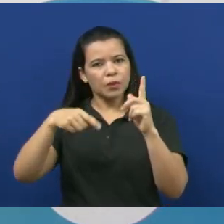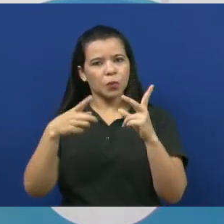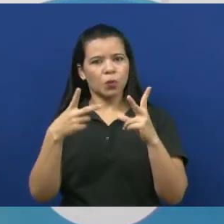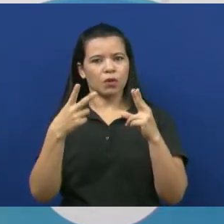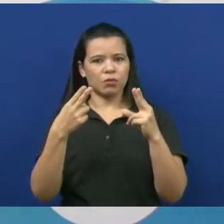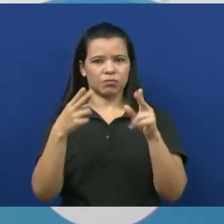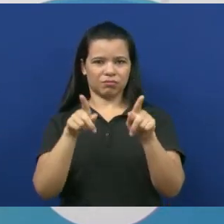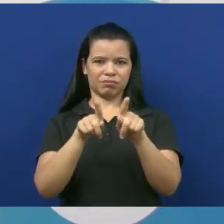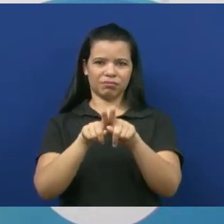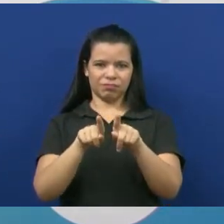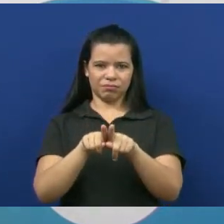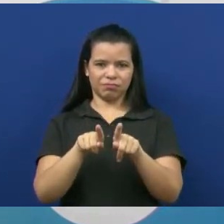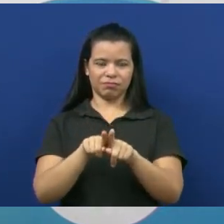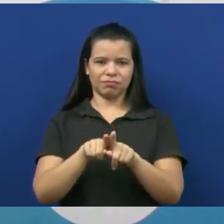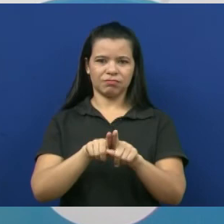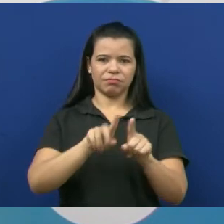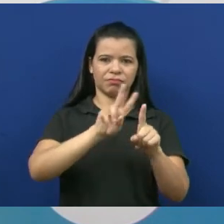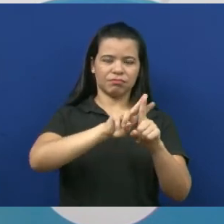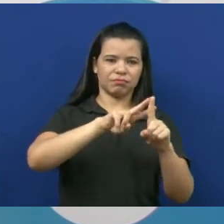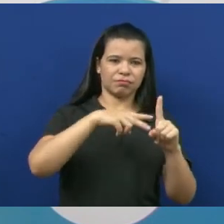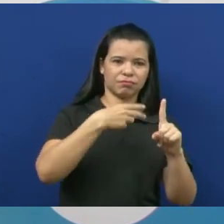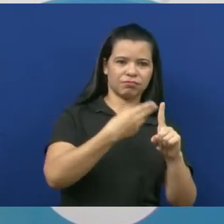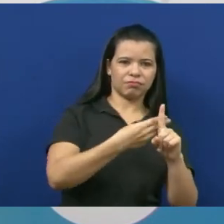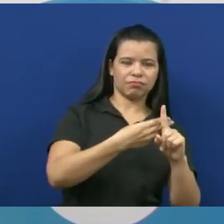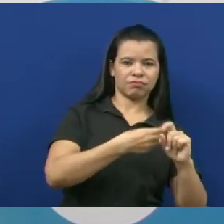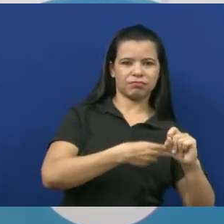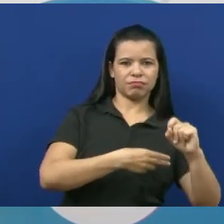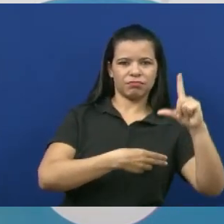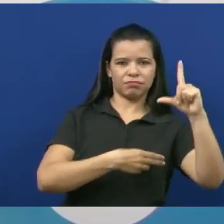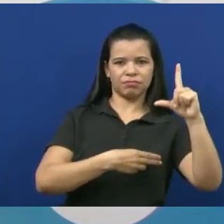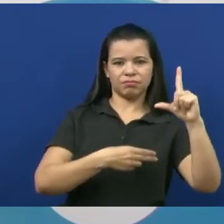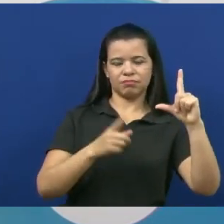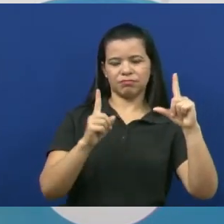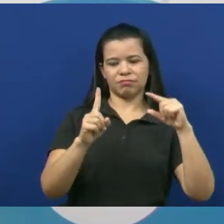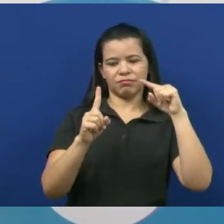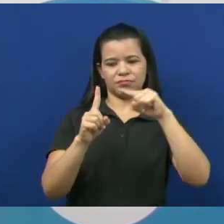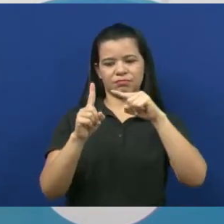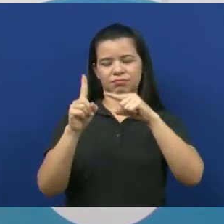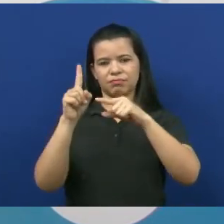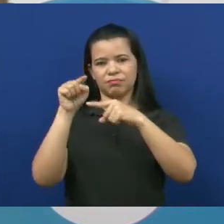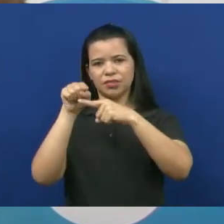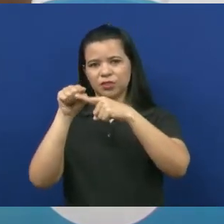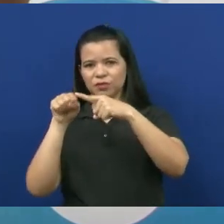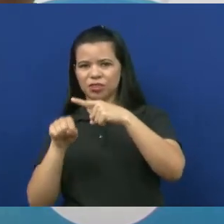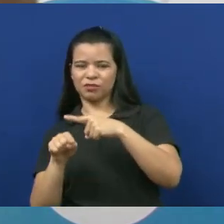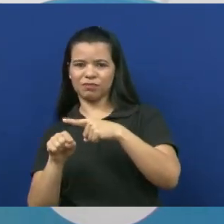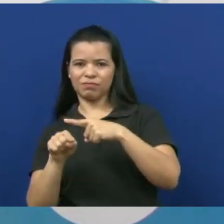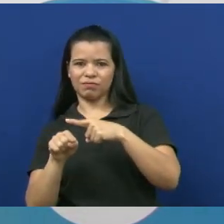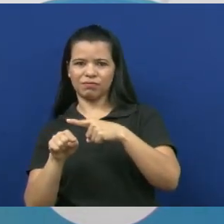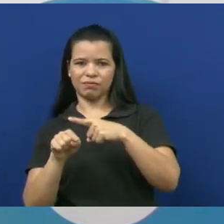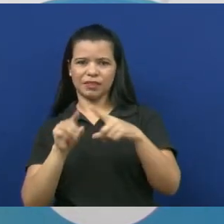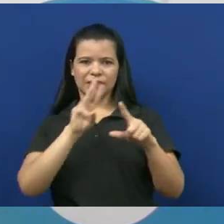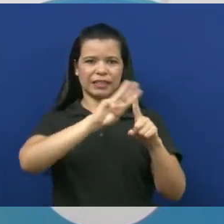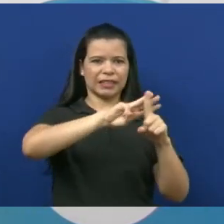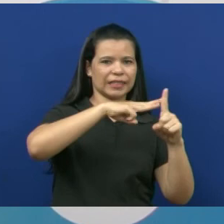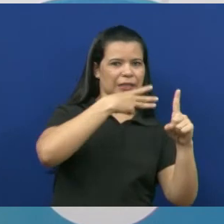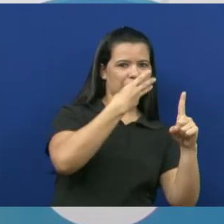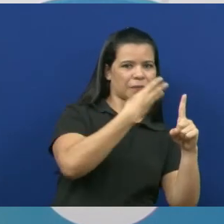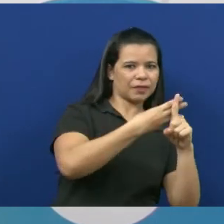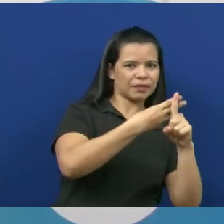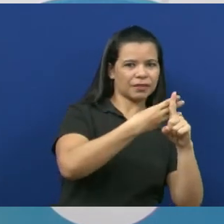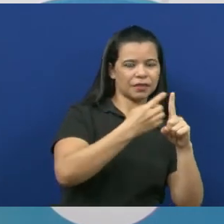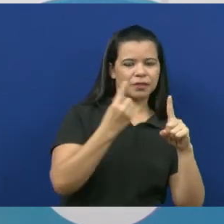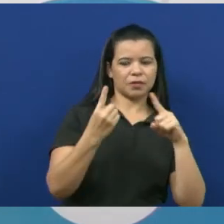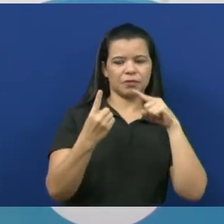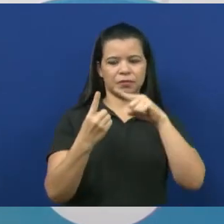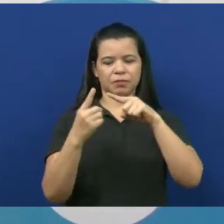proporcional. O que isso quer dizer? Se eu dobro o valor de uma, a outra fica dividida por 2. Se eu triplico o valor de uma, o valor da outra grandeza